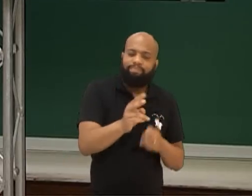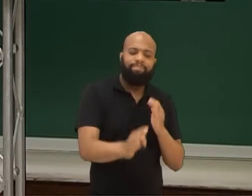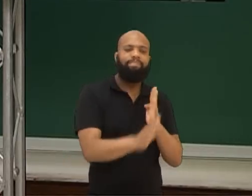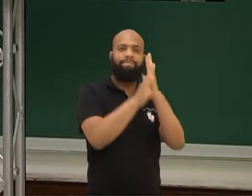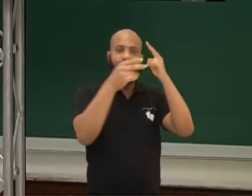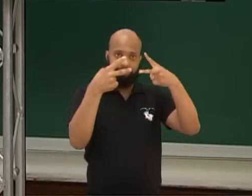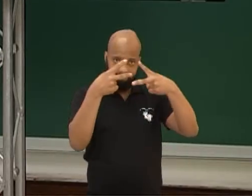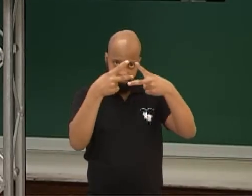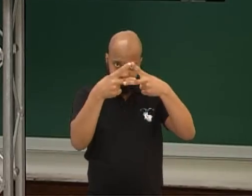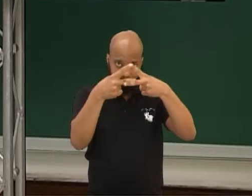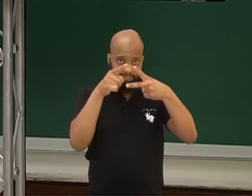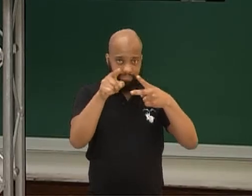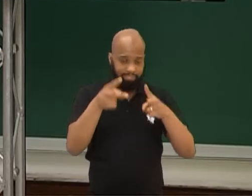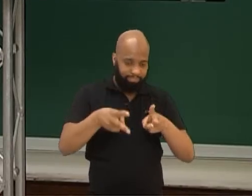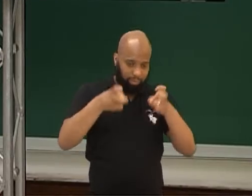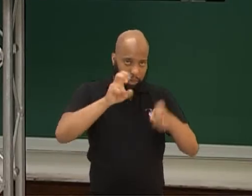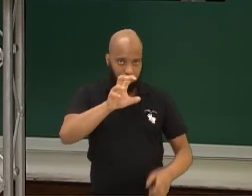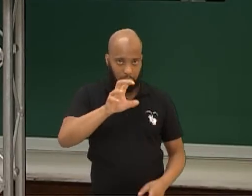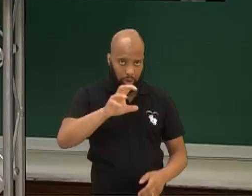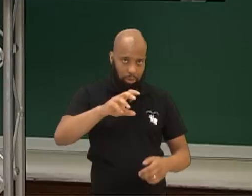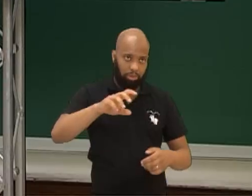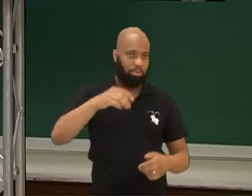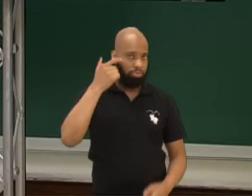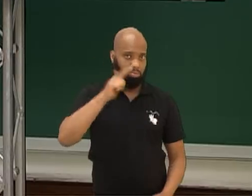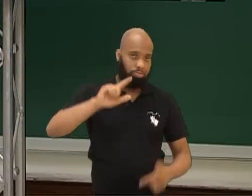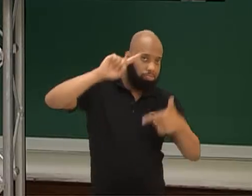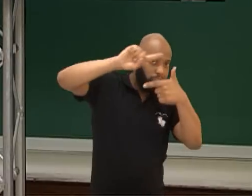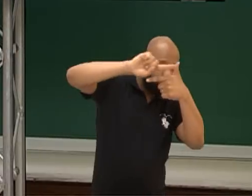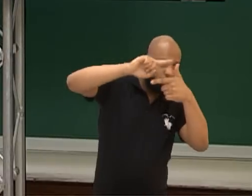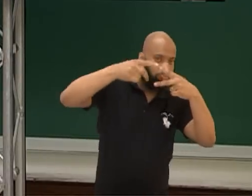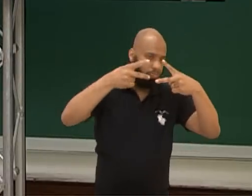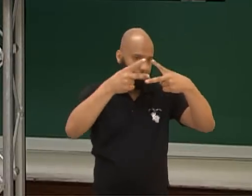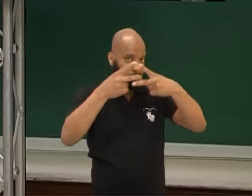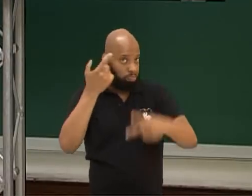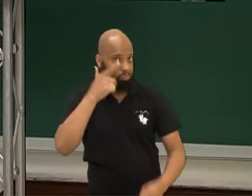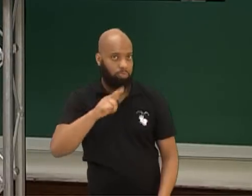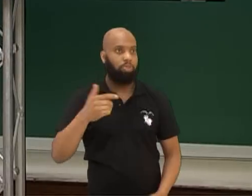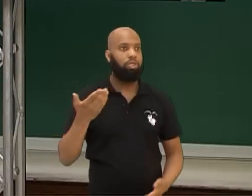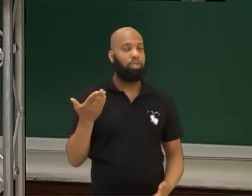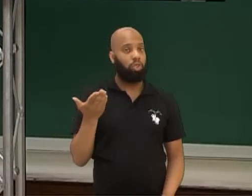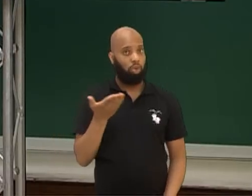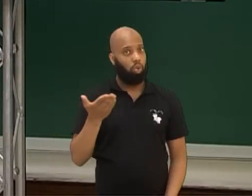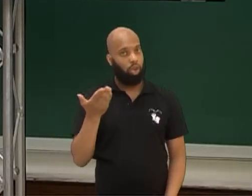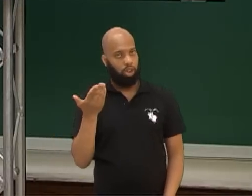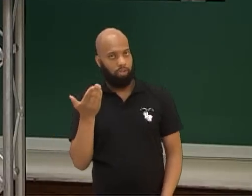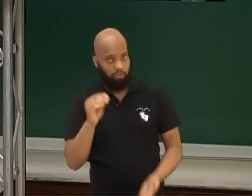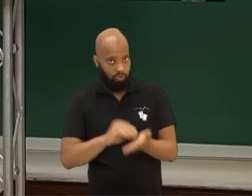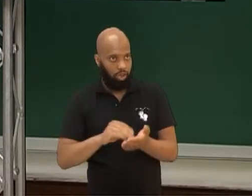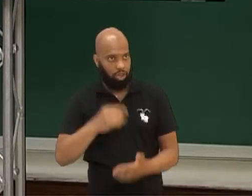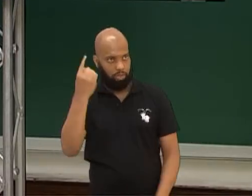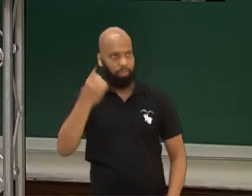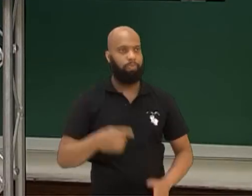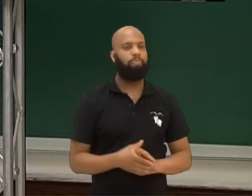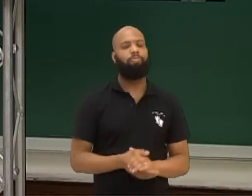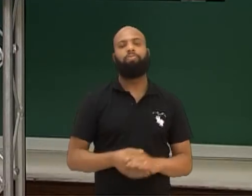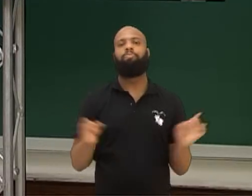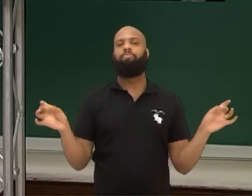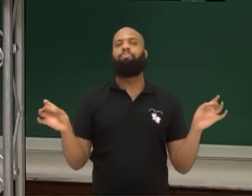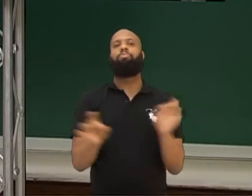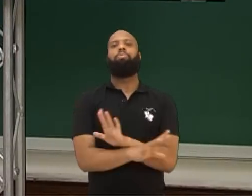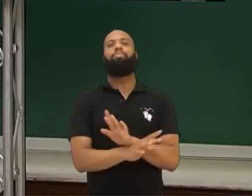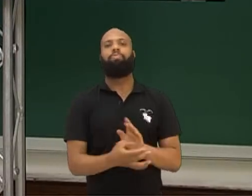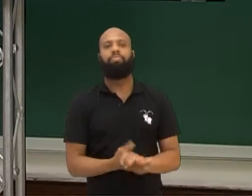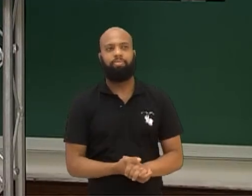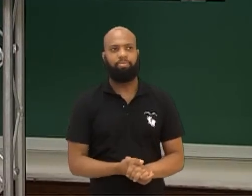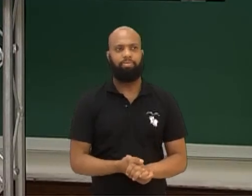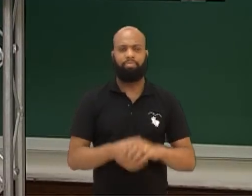obtendo triângulos. Quando eu traço a diagonal a partir de um vértice, vamos fazer mais um? Pronto. E agora,